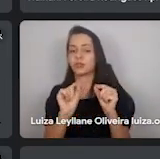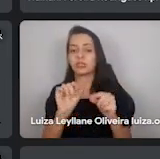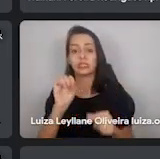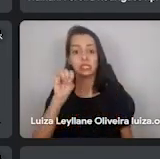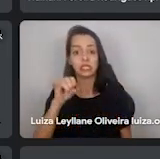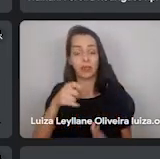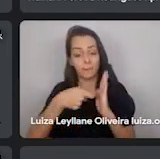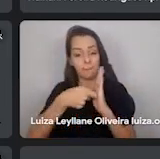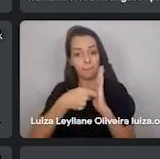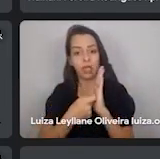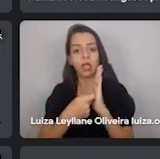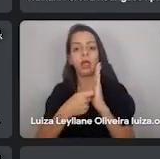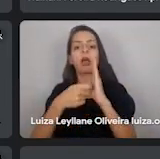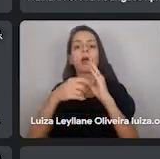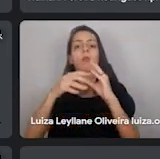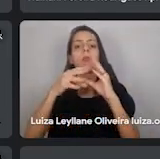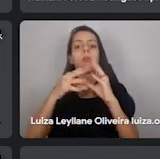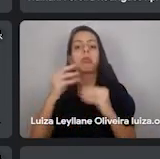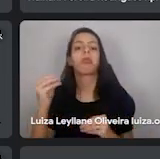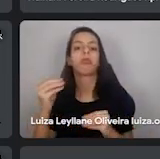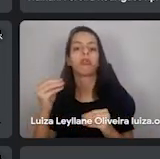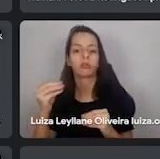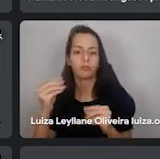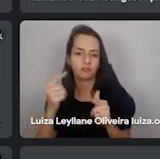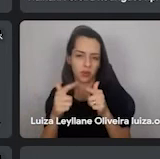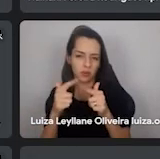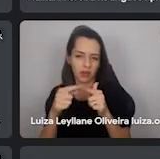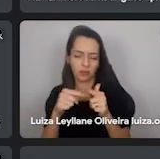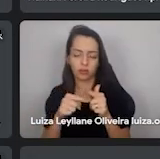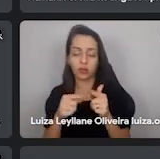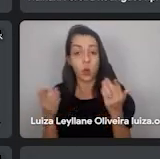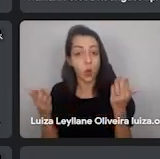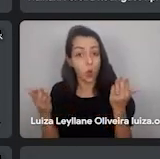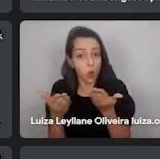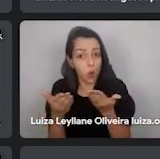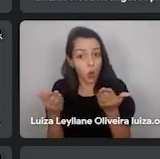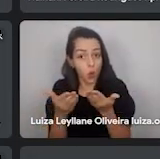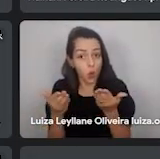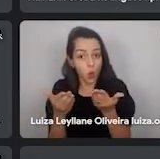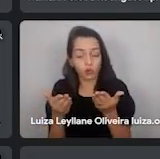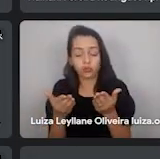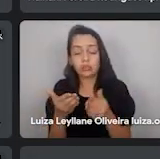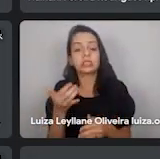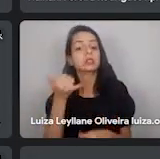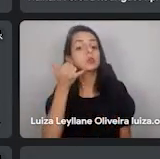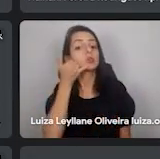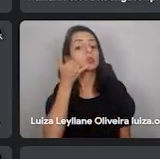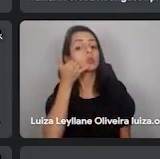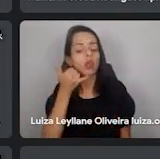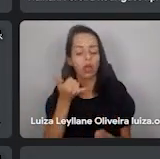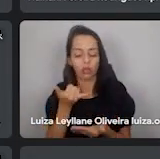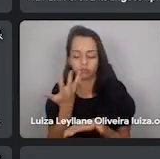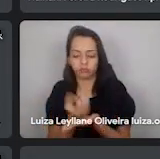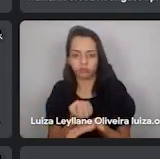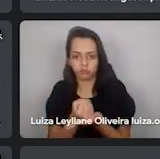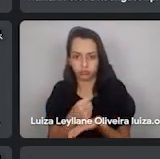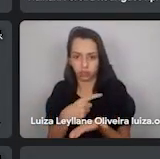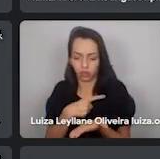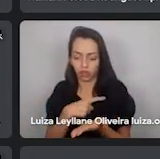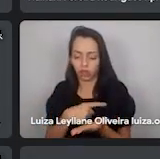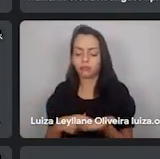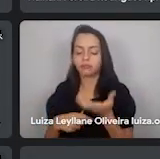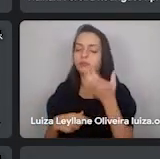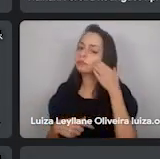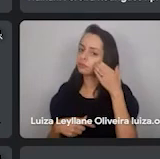tá queimado. Hoje não. Hoje você chega no celular ali, ó, baixa um programa, tal,